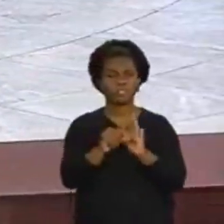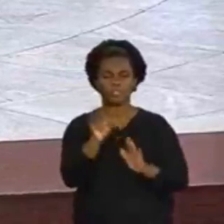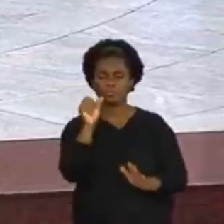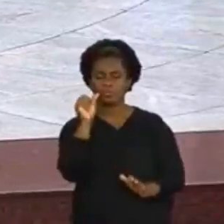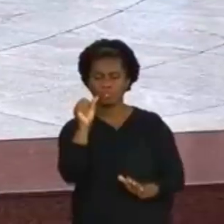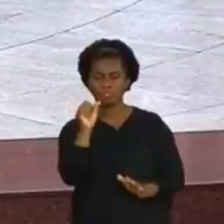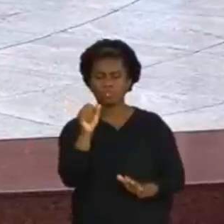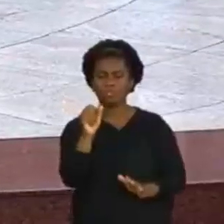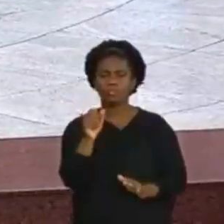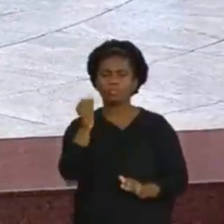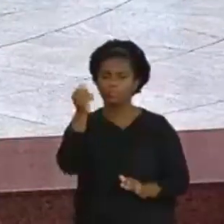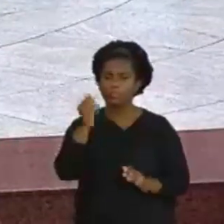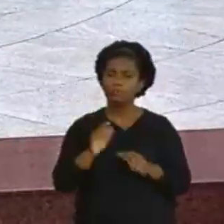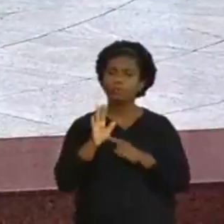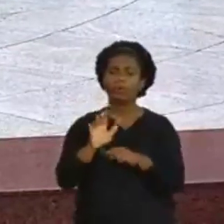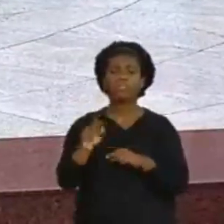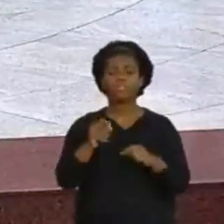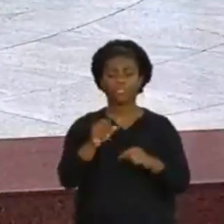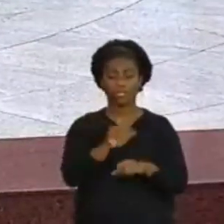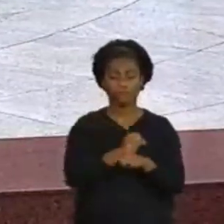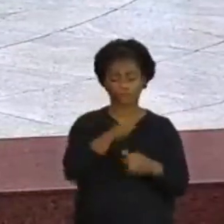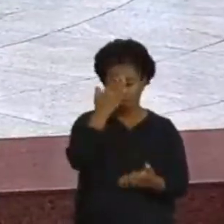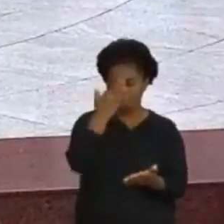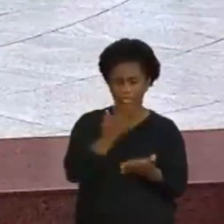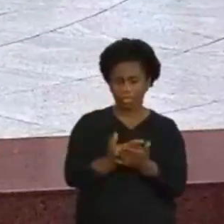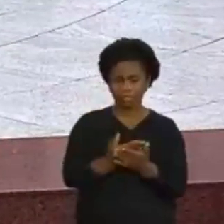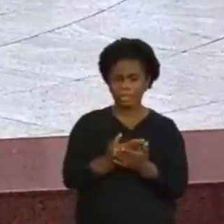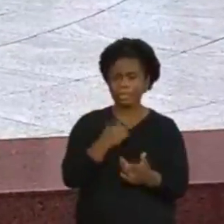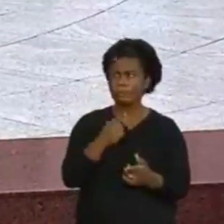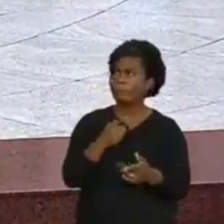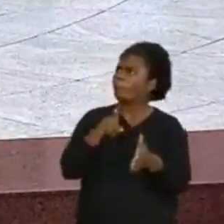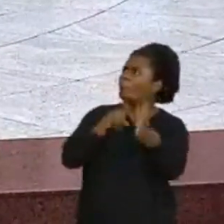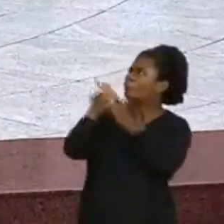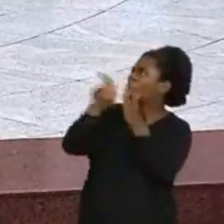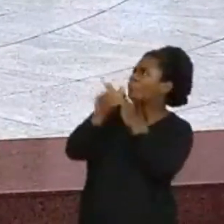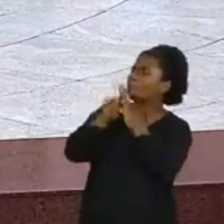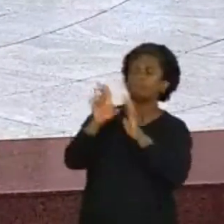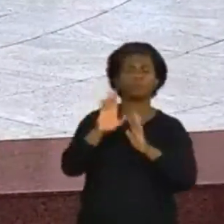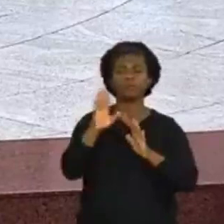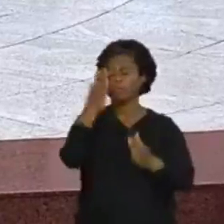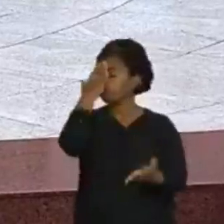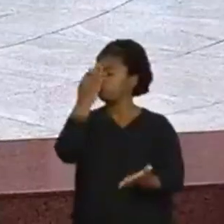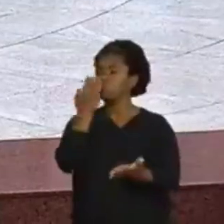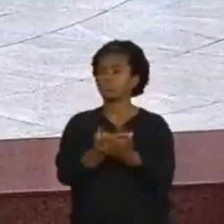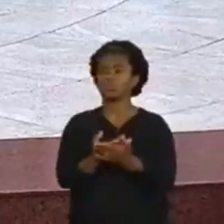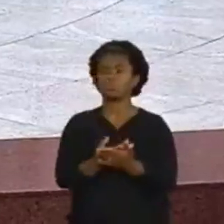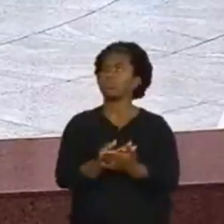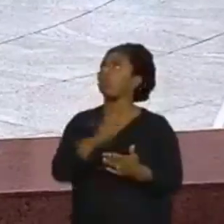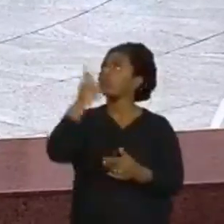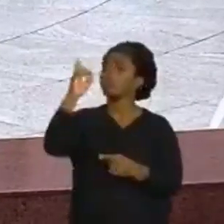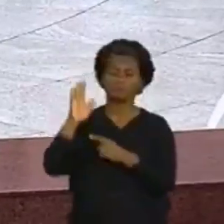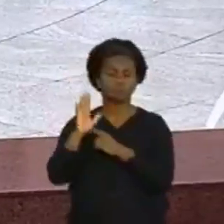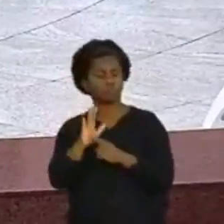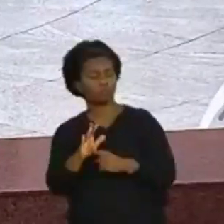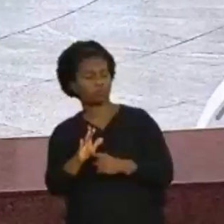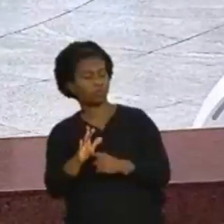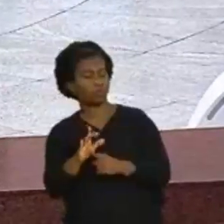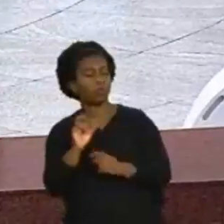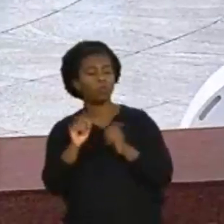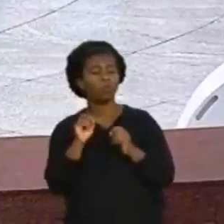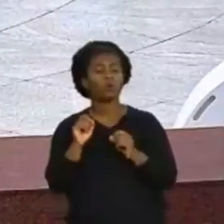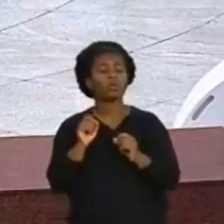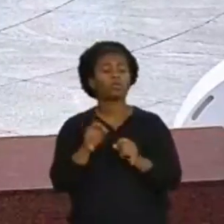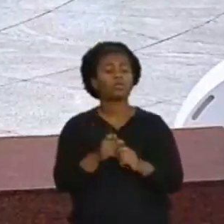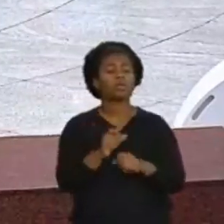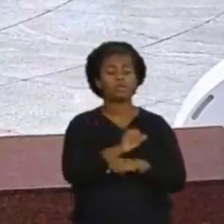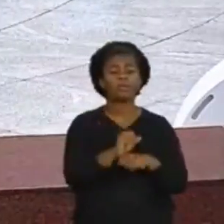ele creu. Aí ele parou de ficar questionando. Aí Deus mostrou o que ele tinha que fazer, ele fez a parte